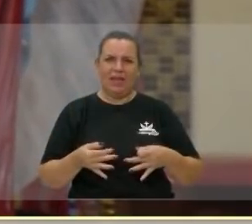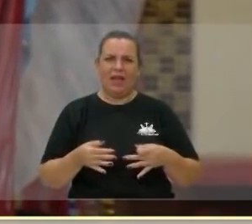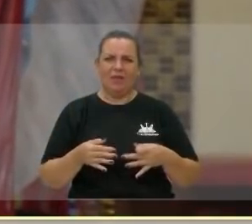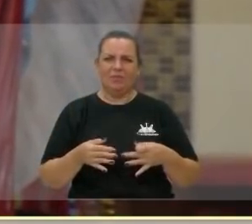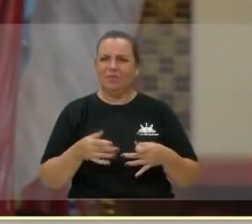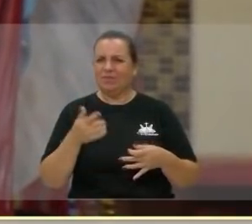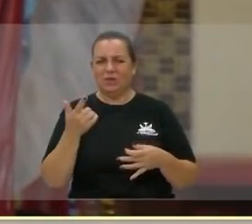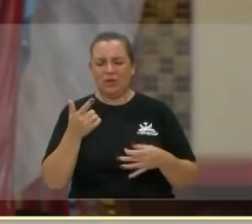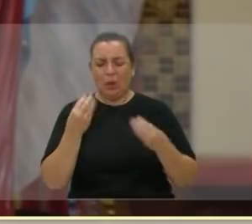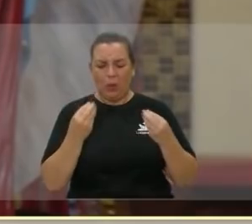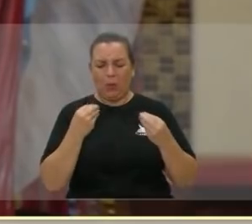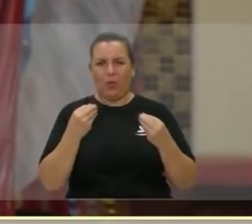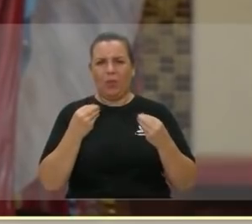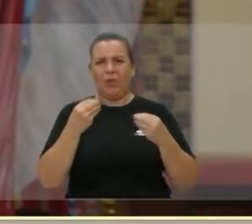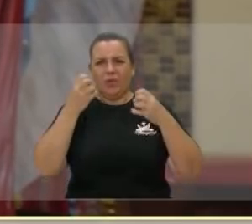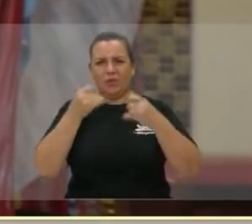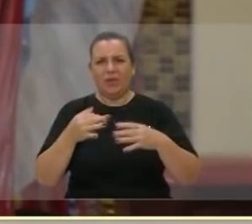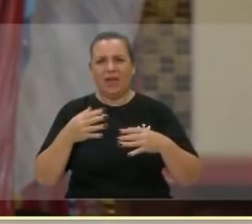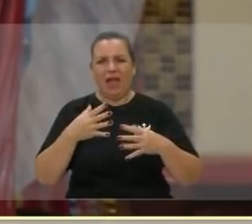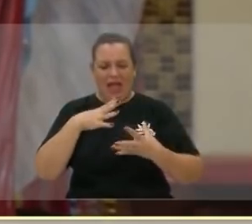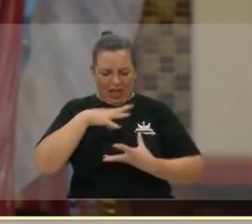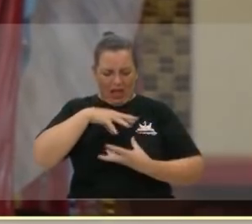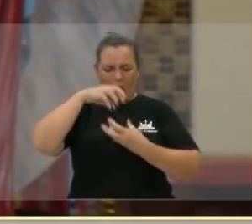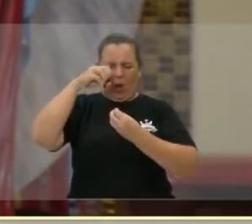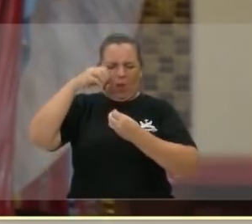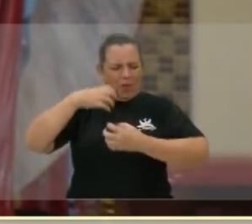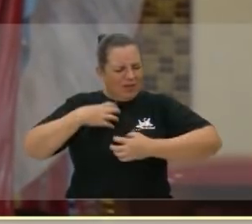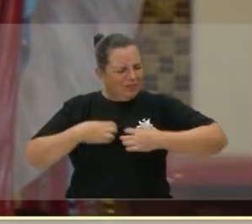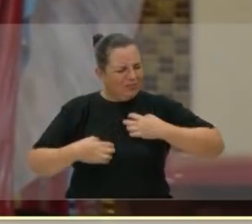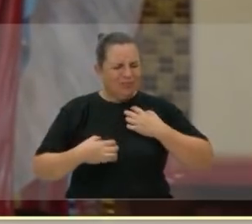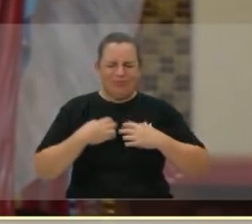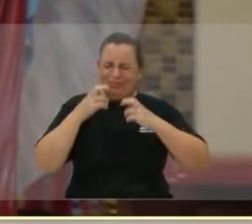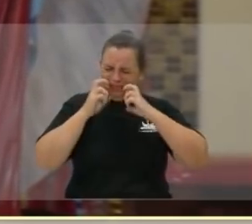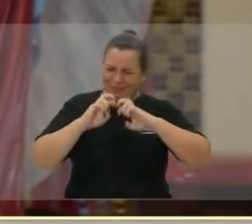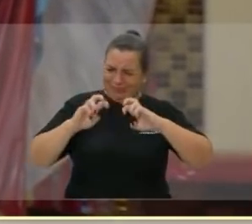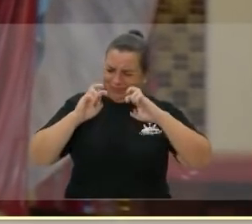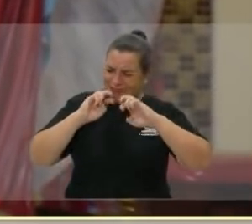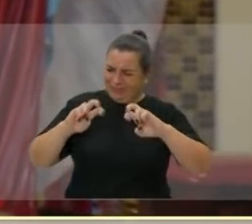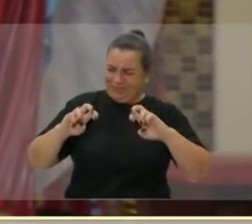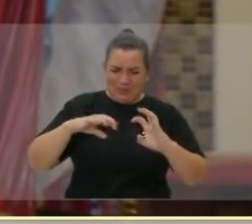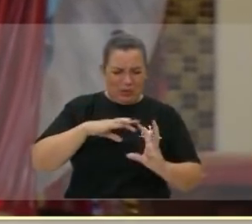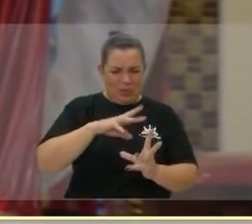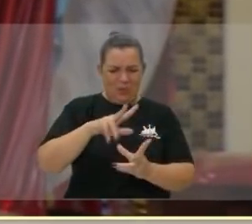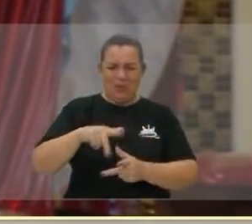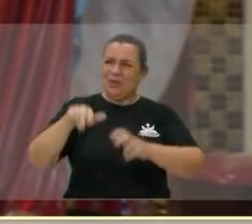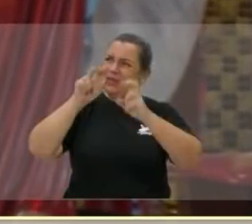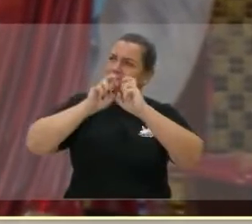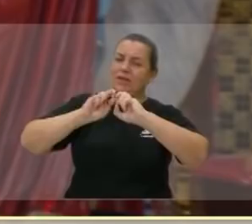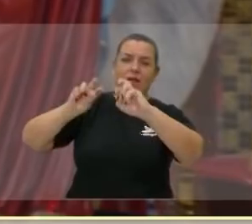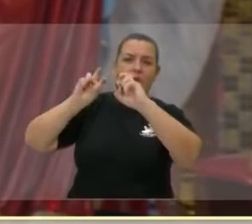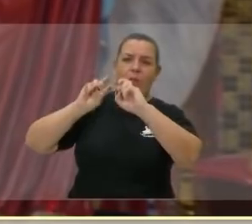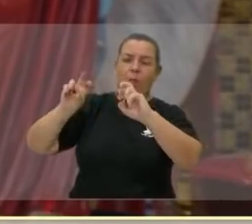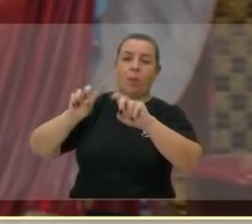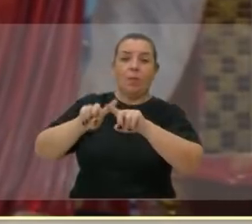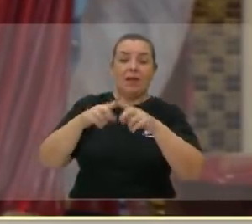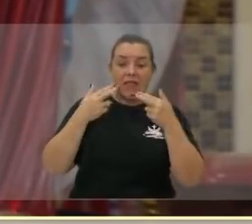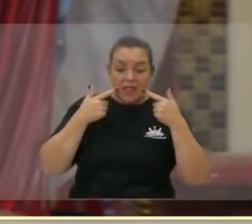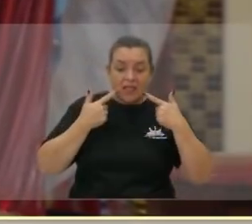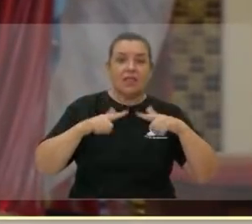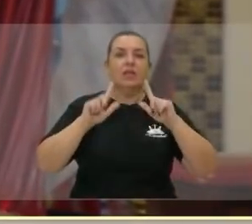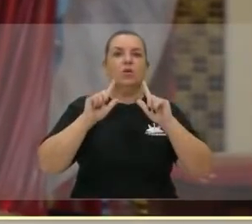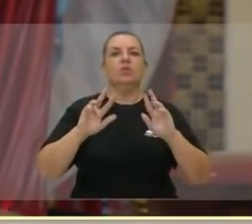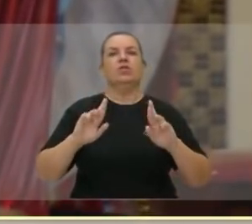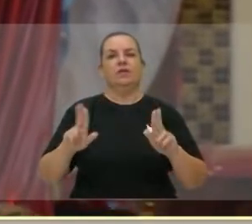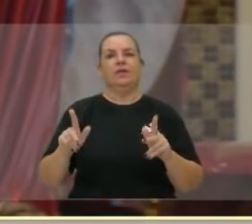inteligíveis, a alma que geme, o corpo que geme, a humanidade que clama. Então, meus